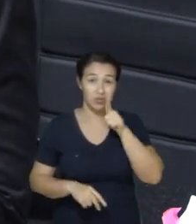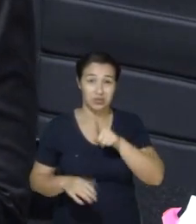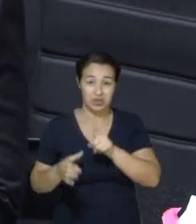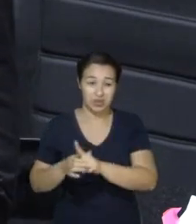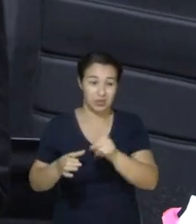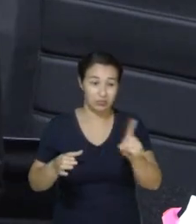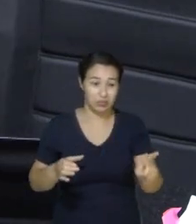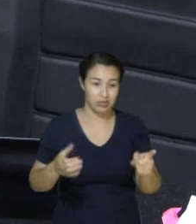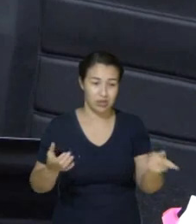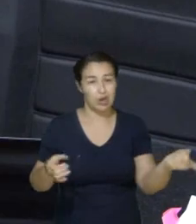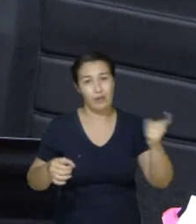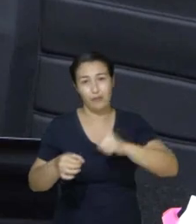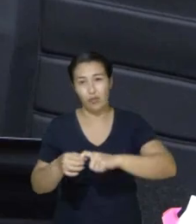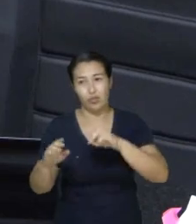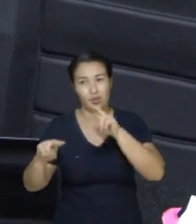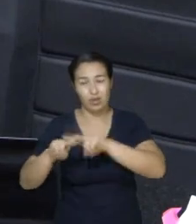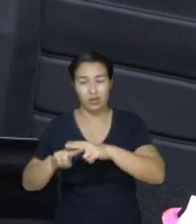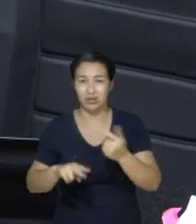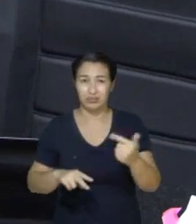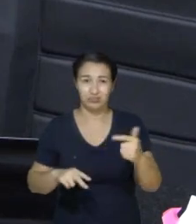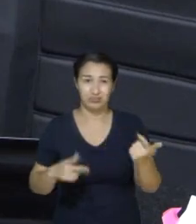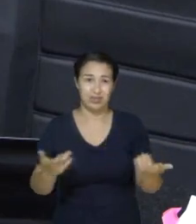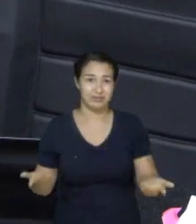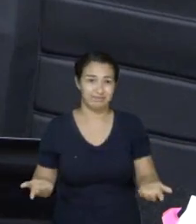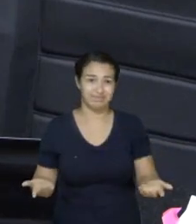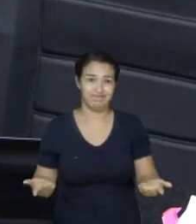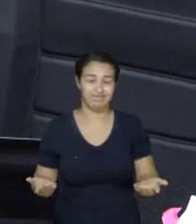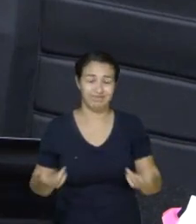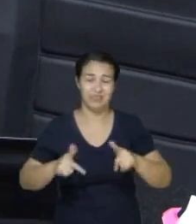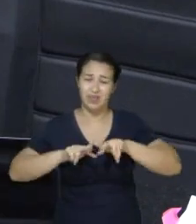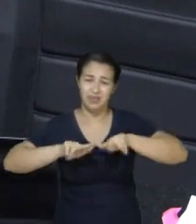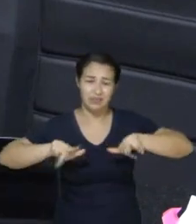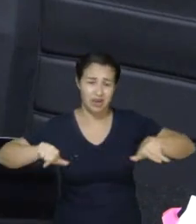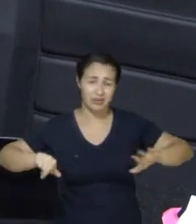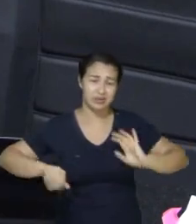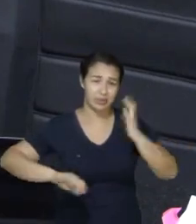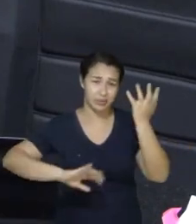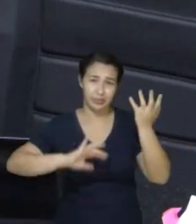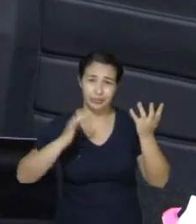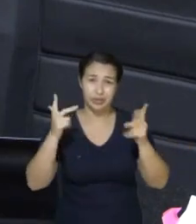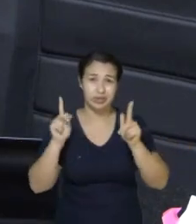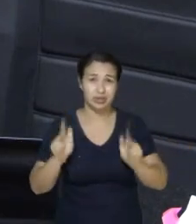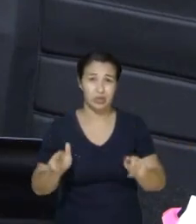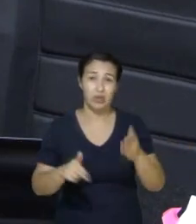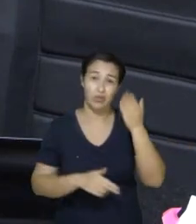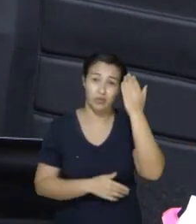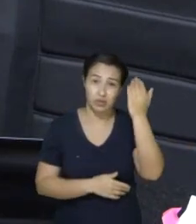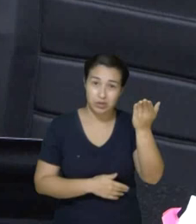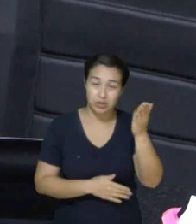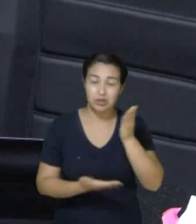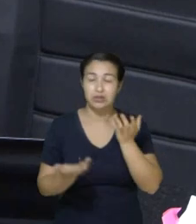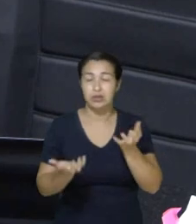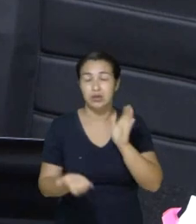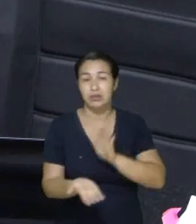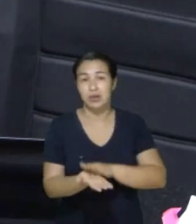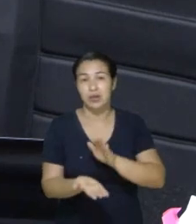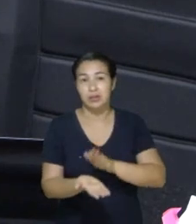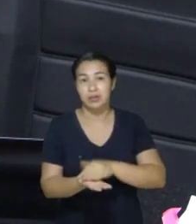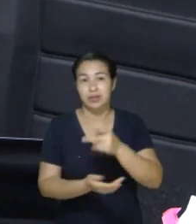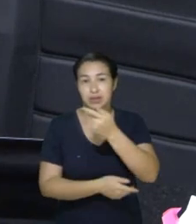para ele ali. E entre outros casos que a gente pode elencar da mesma natureza aqui dentro. Aos senhores, eu quero parabenizá-los aí